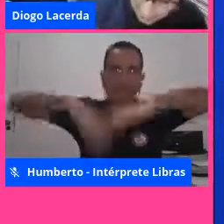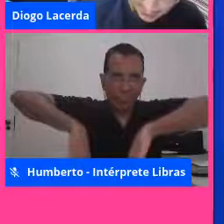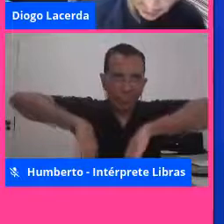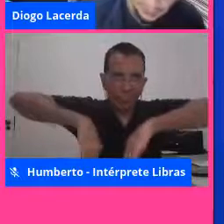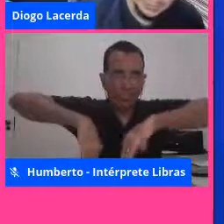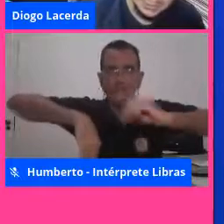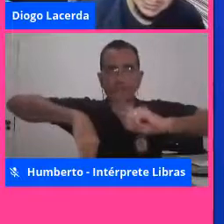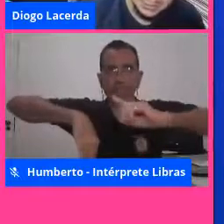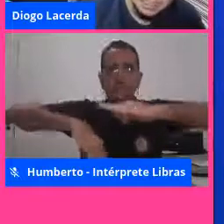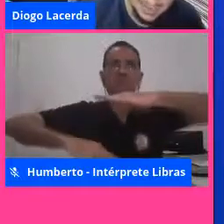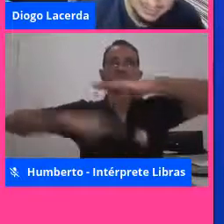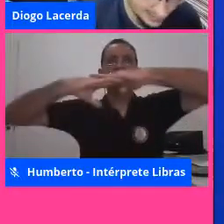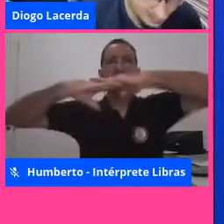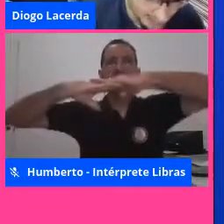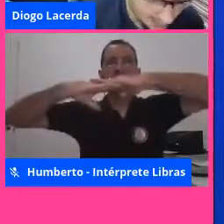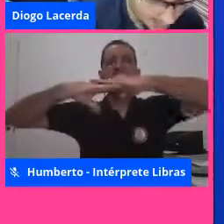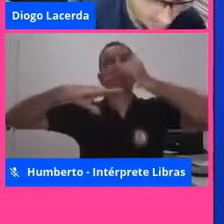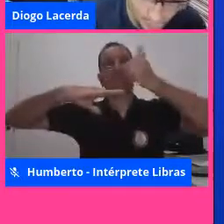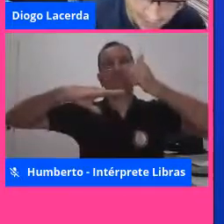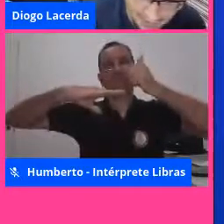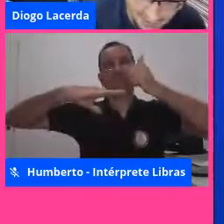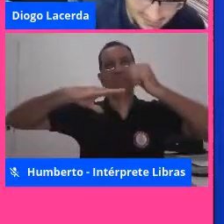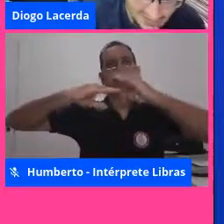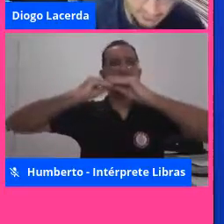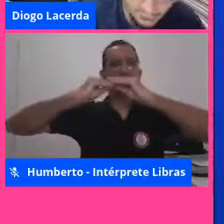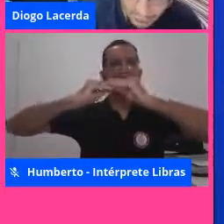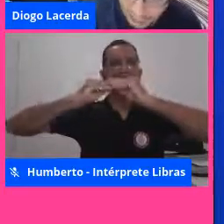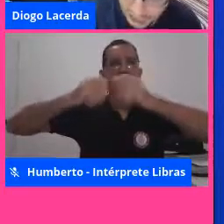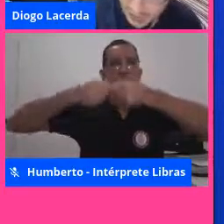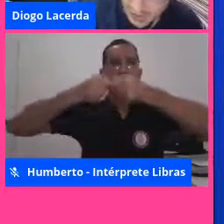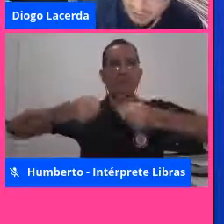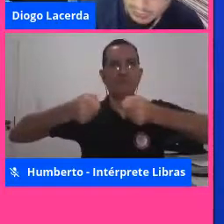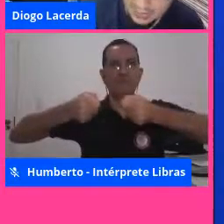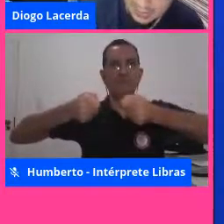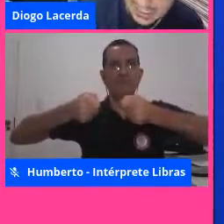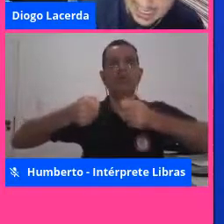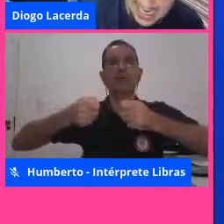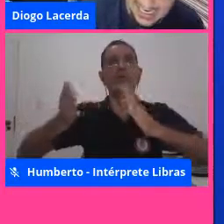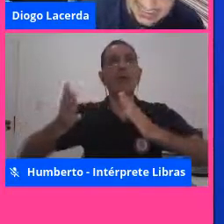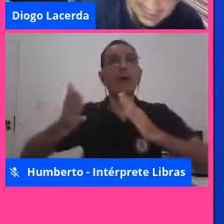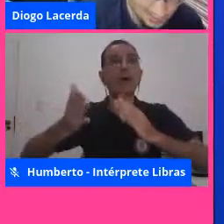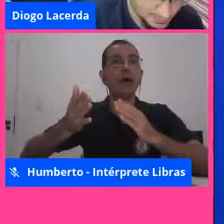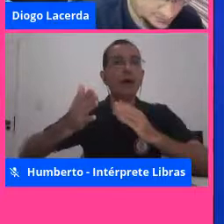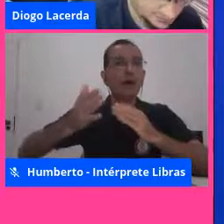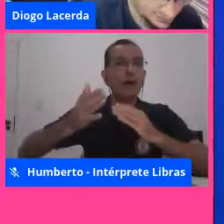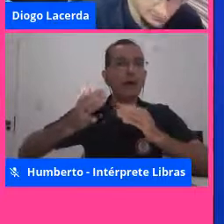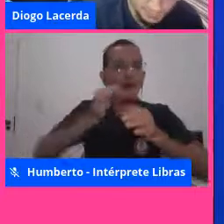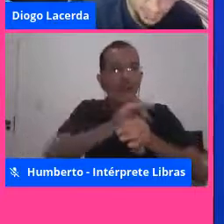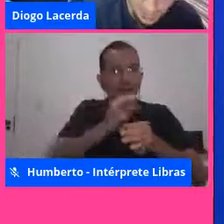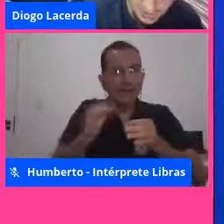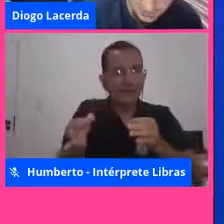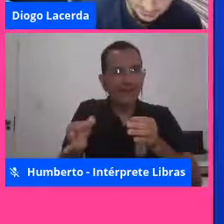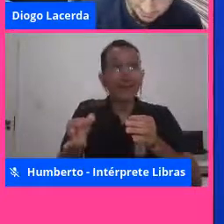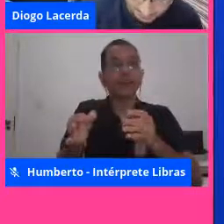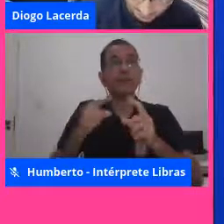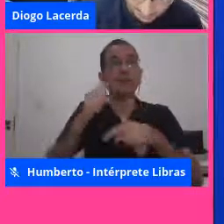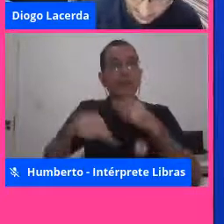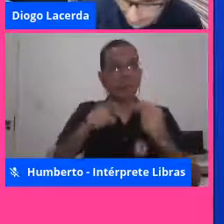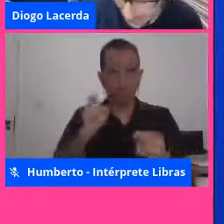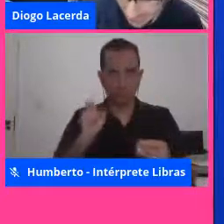caia. Então, voltando aqui na peça, olhem que existem furos. Quando eu cliquei nessa opção de